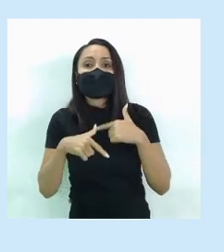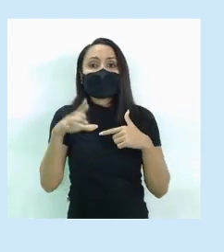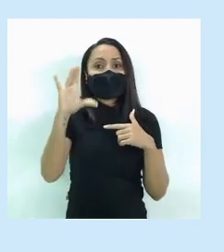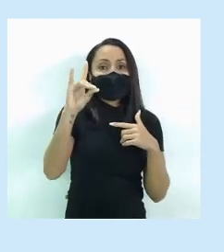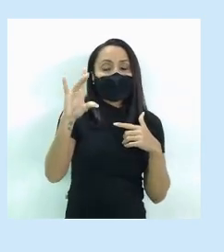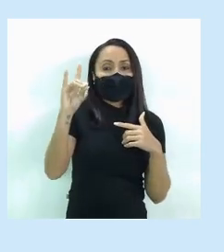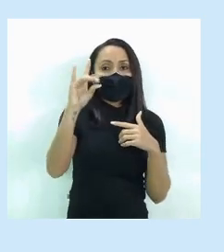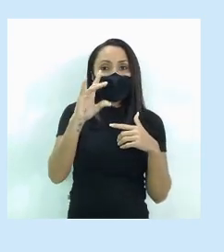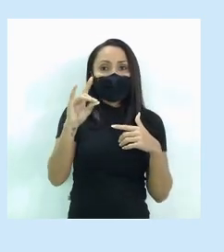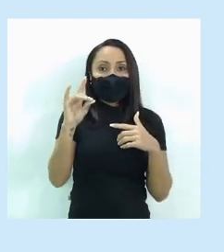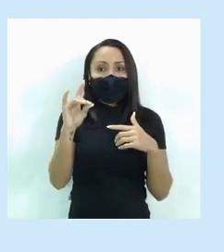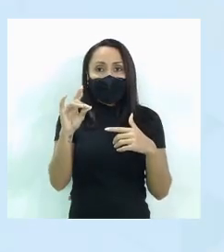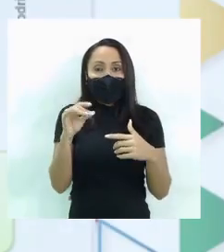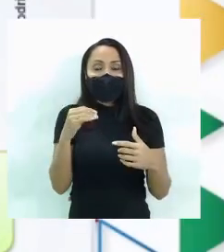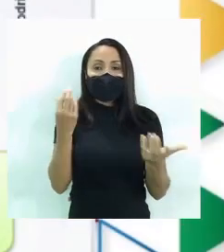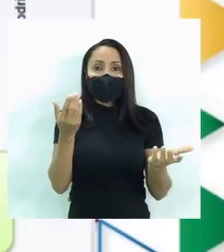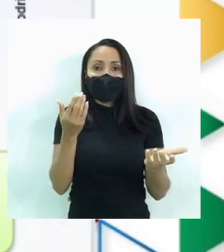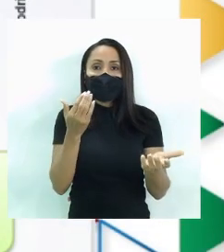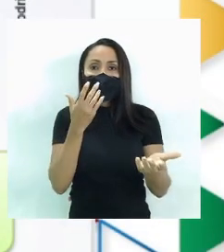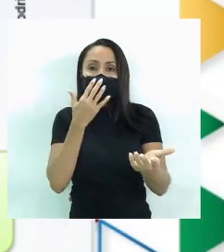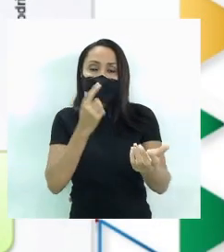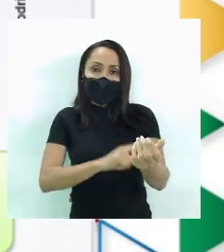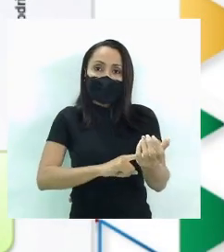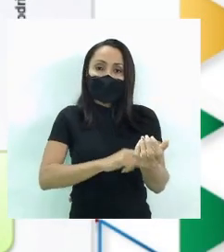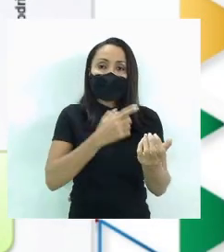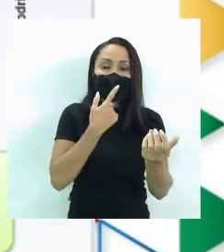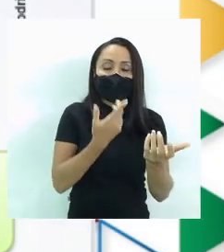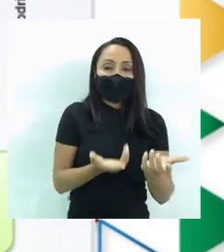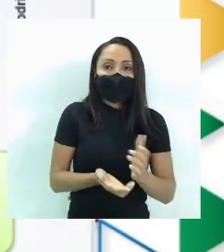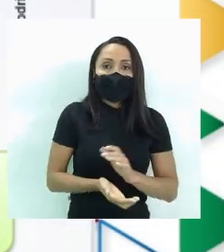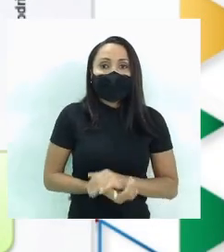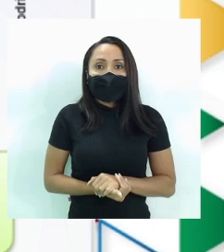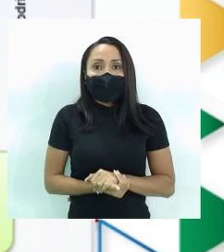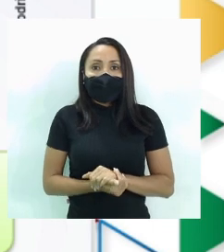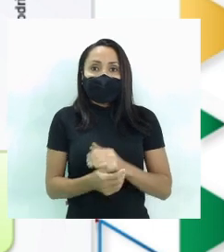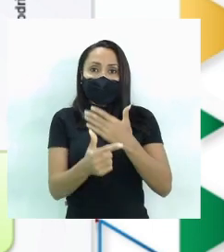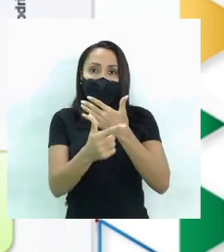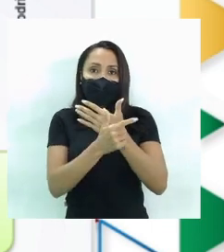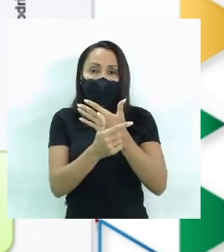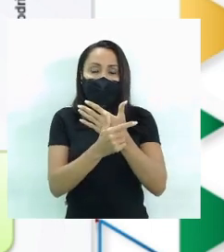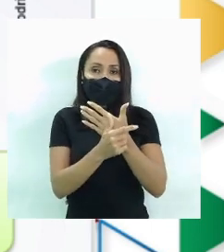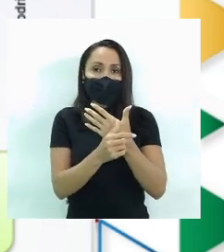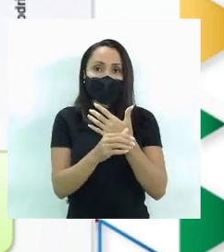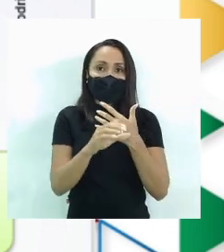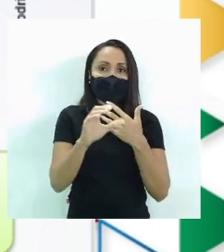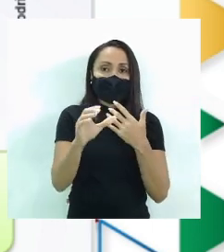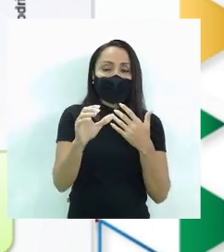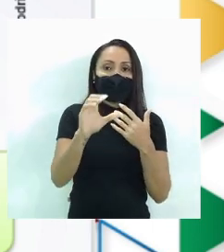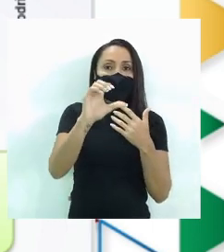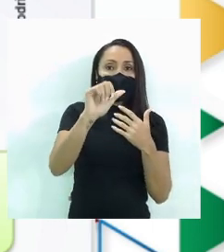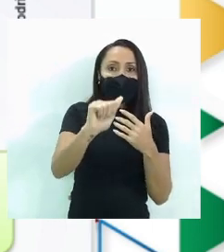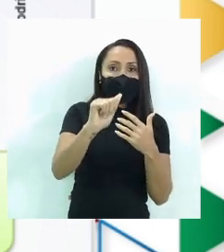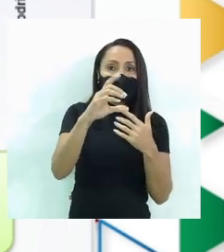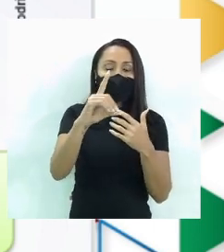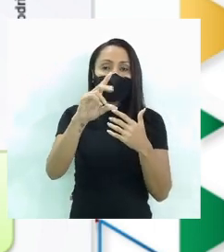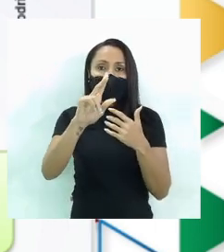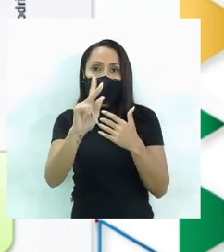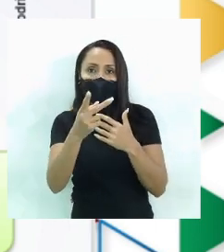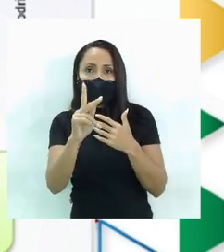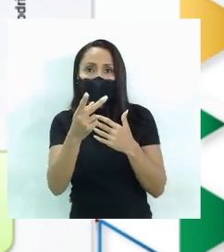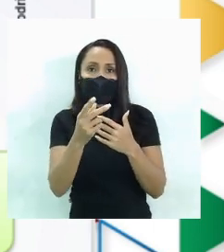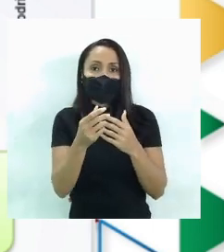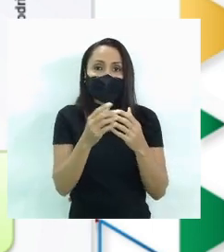diabetes, tá certo? Vamos lá. As glândulas e suas funções. Nós temos o antidiurético, que é o ADH, tá certo? Nós